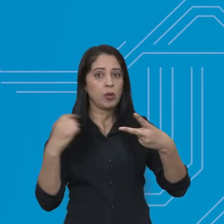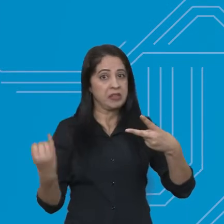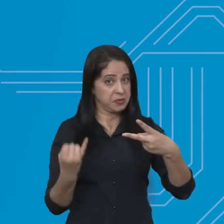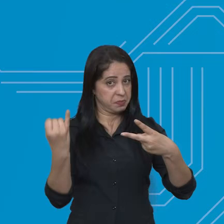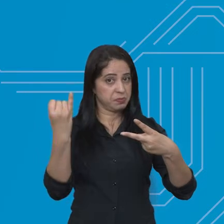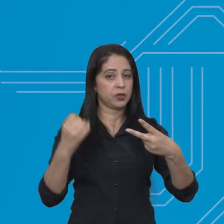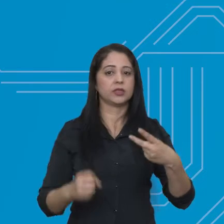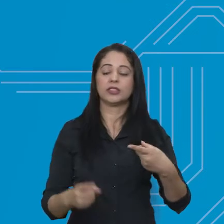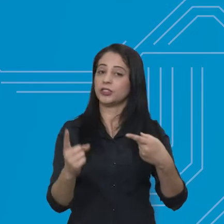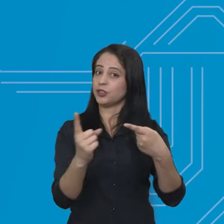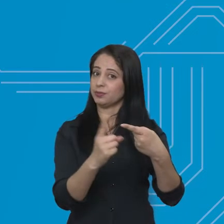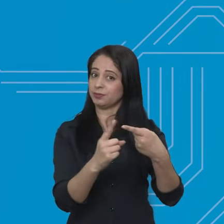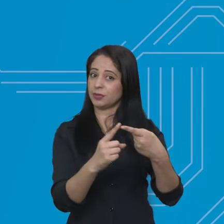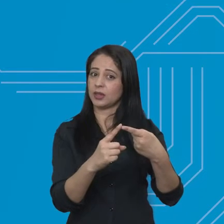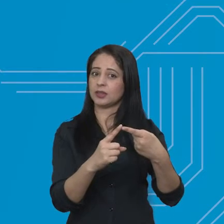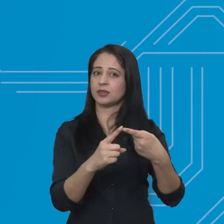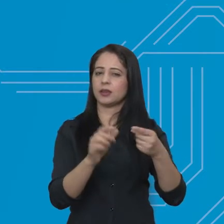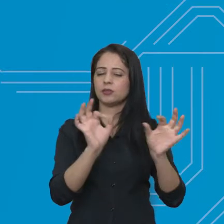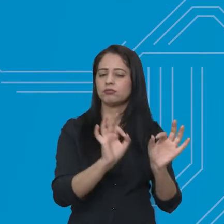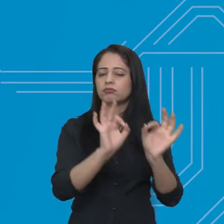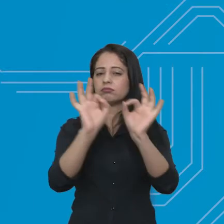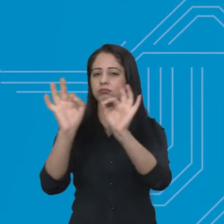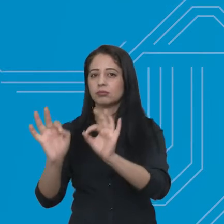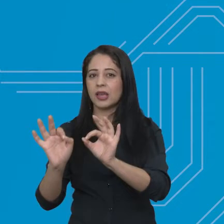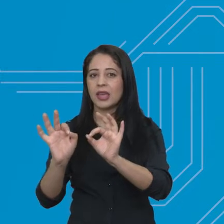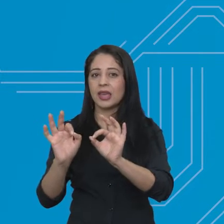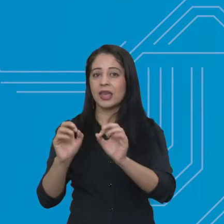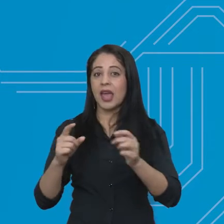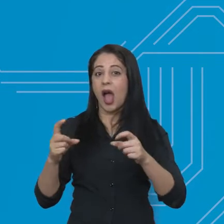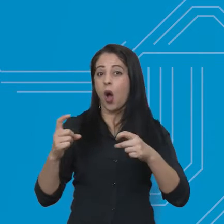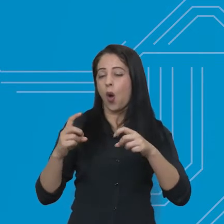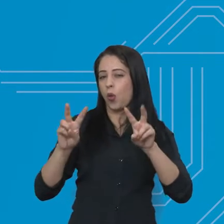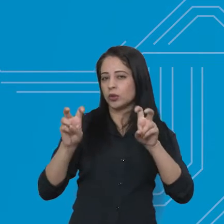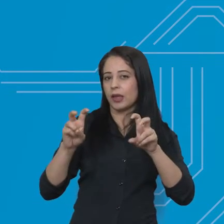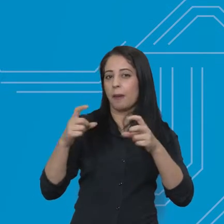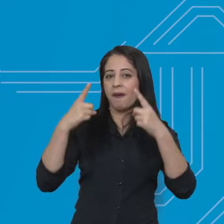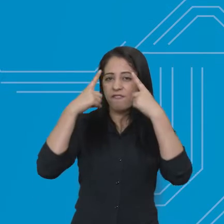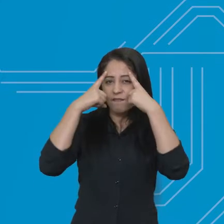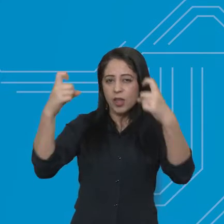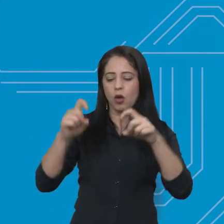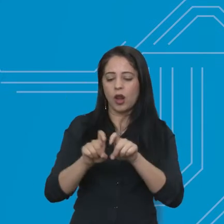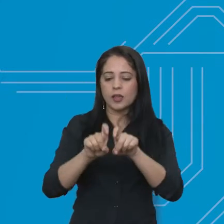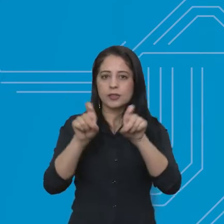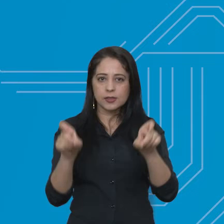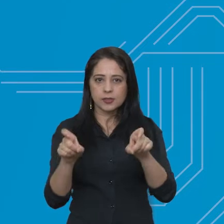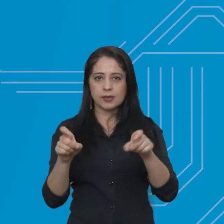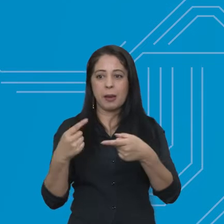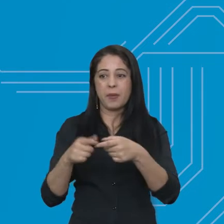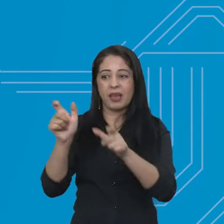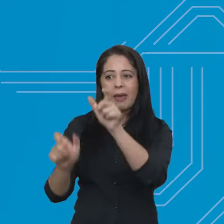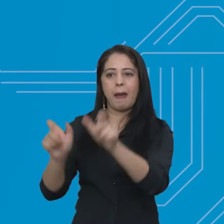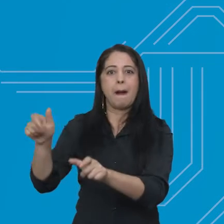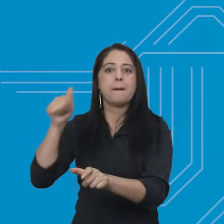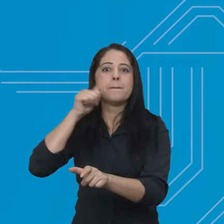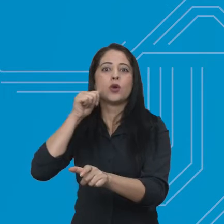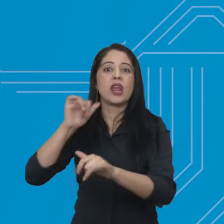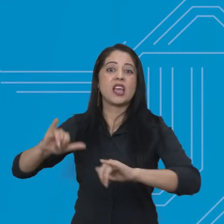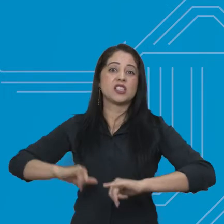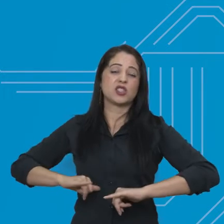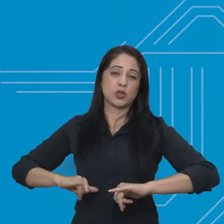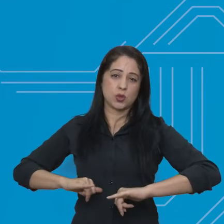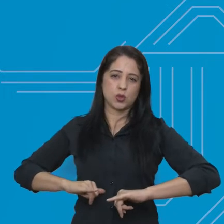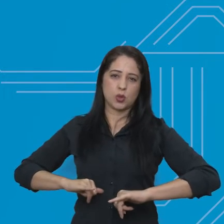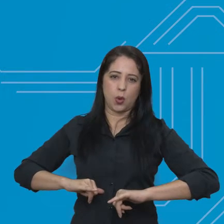de 2 assuntos importantes. O primeiro é uma reportagem sobre violência obstétrica, que são abusos sofridos por mulheres